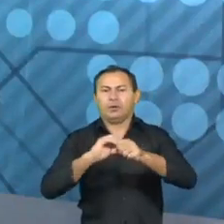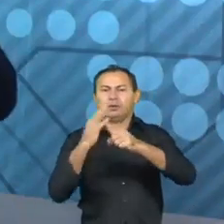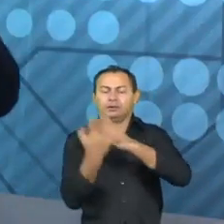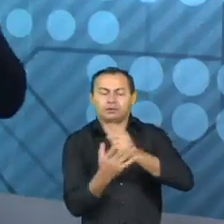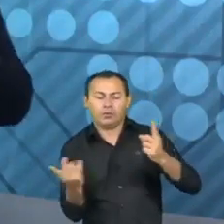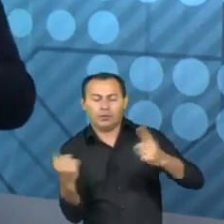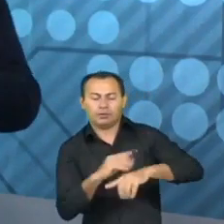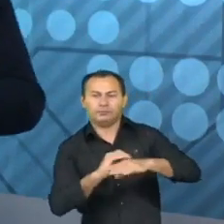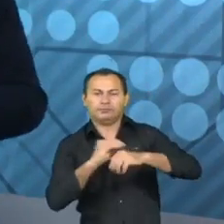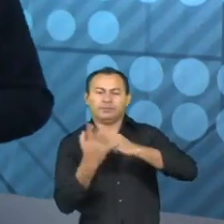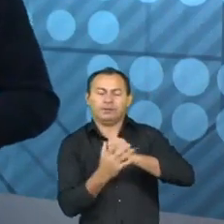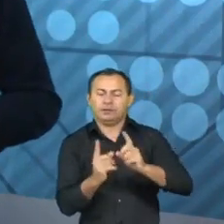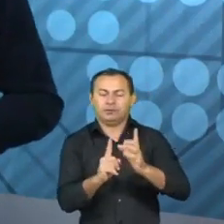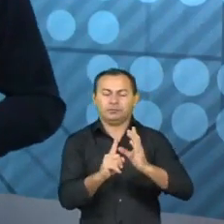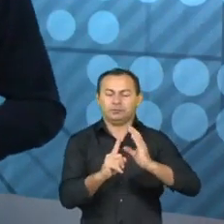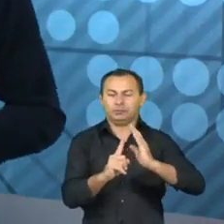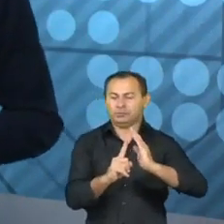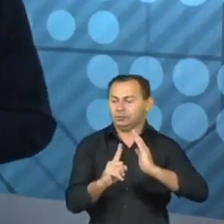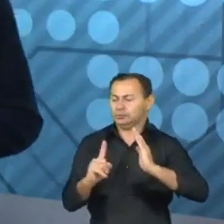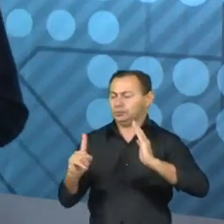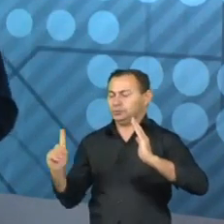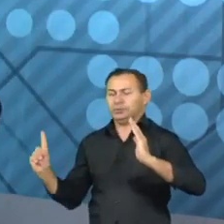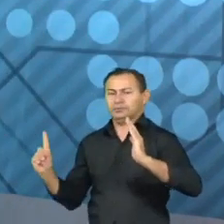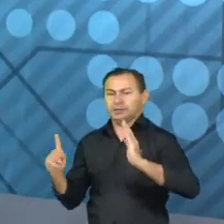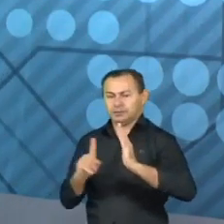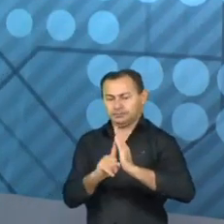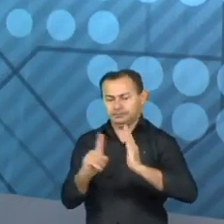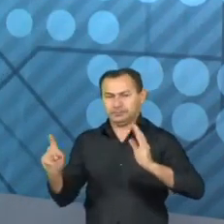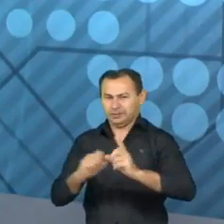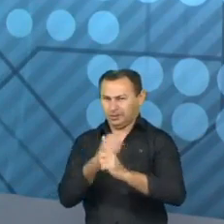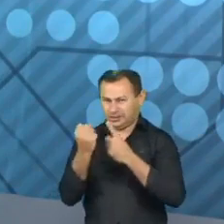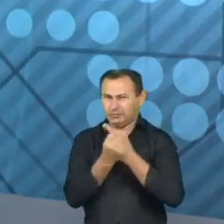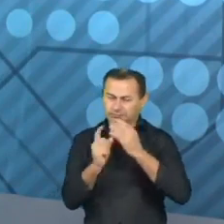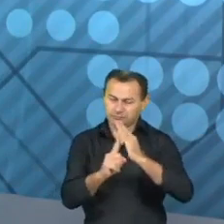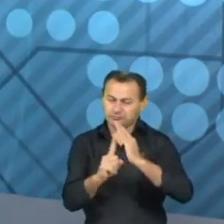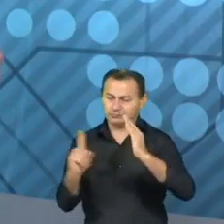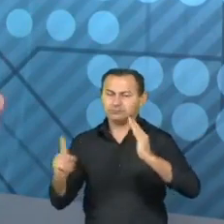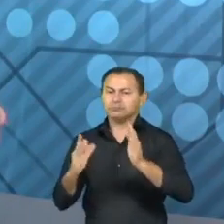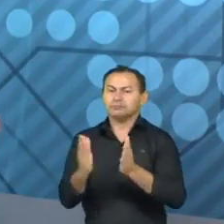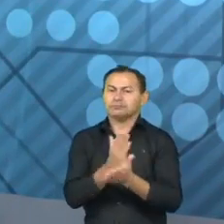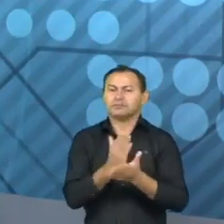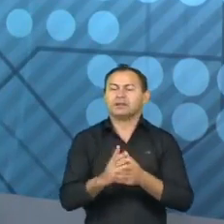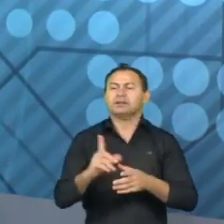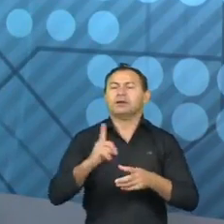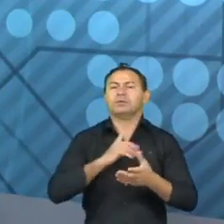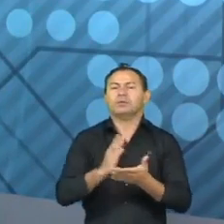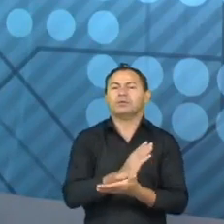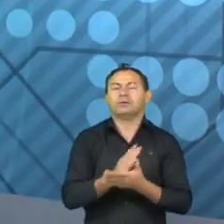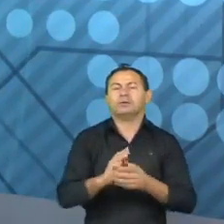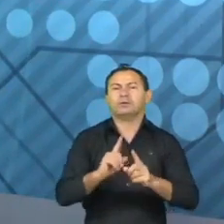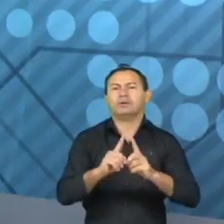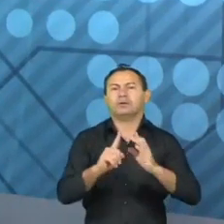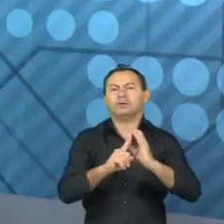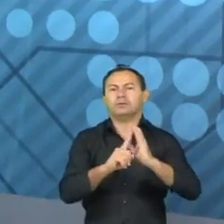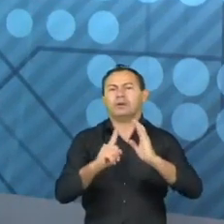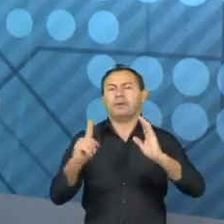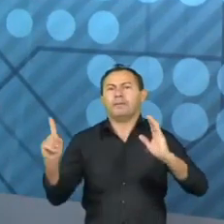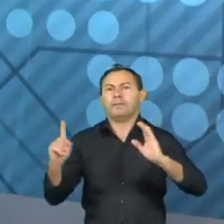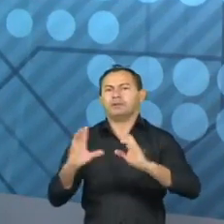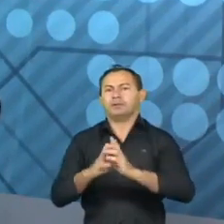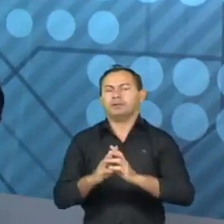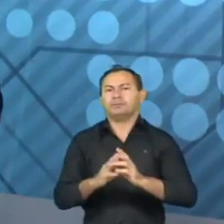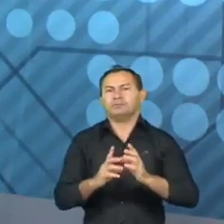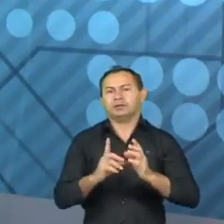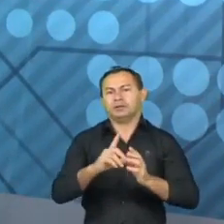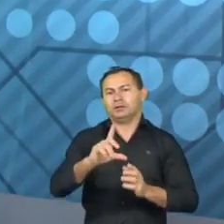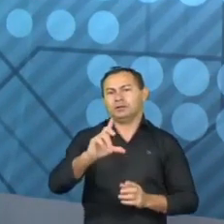Então, isolamento social. Então, em alguns locais nós tivemos o lockdown. Em alguns países também, o